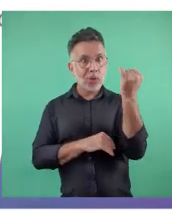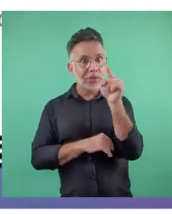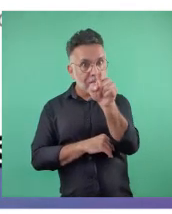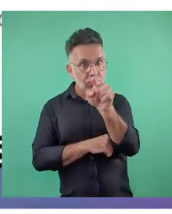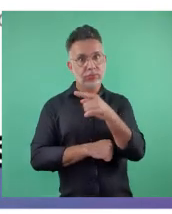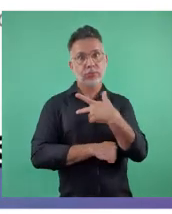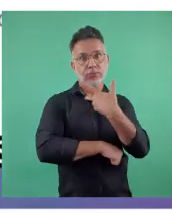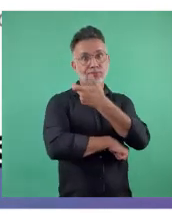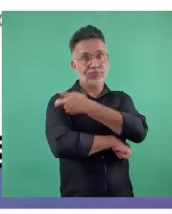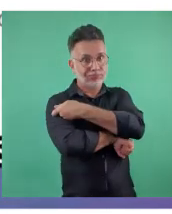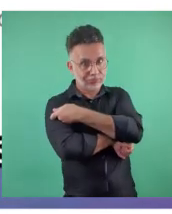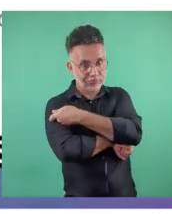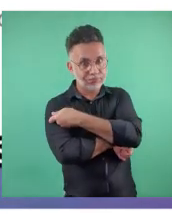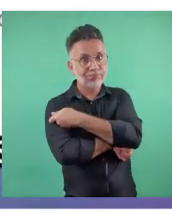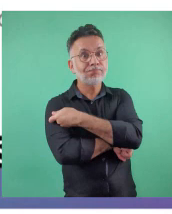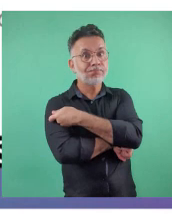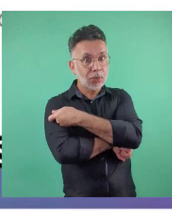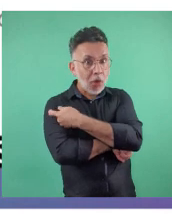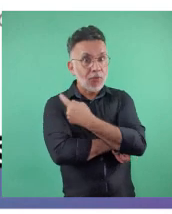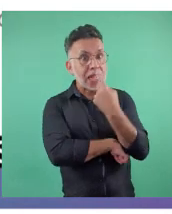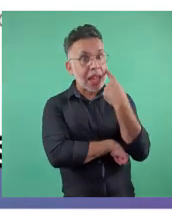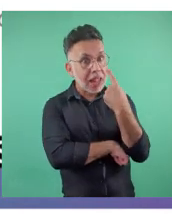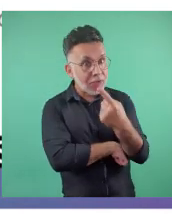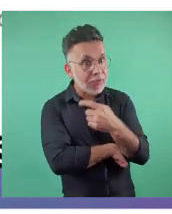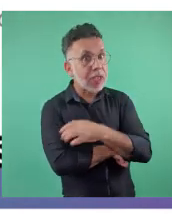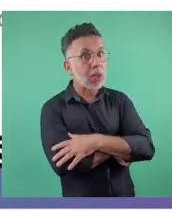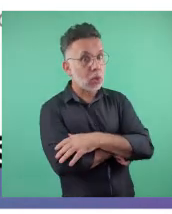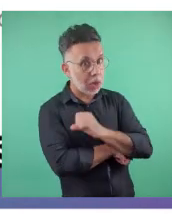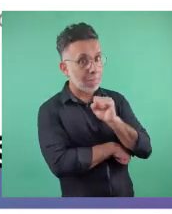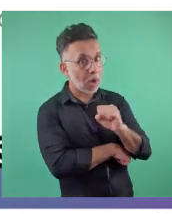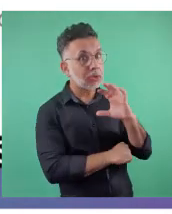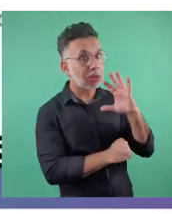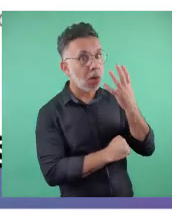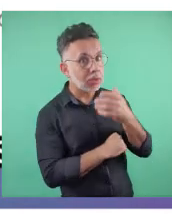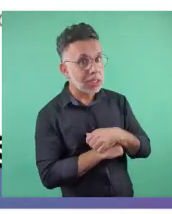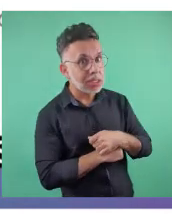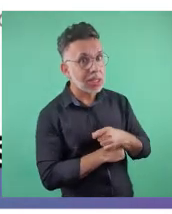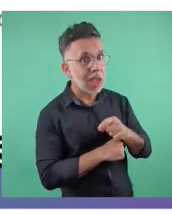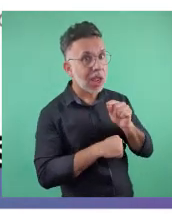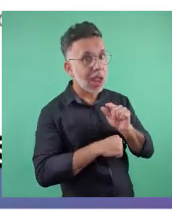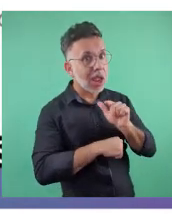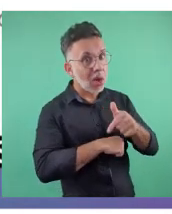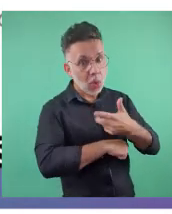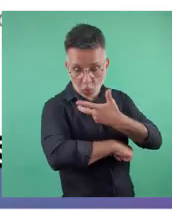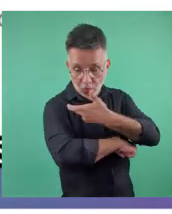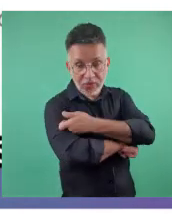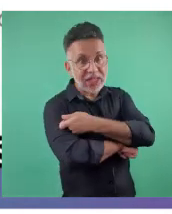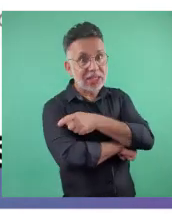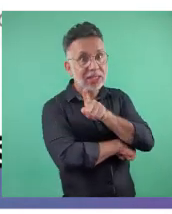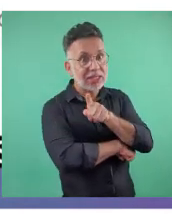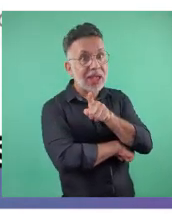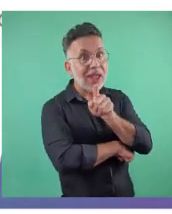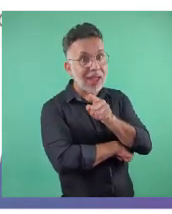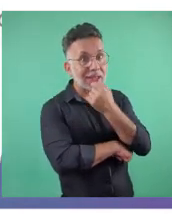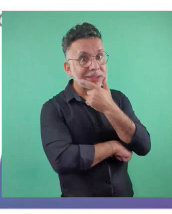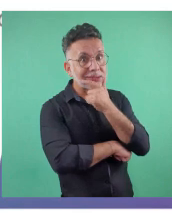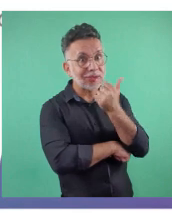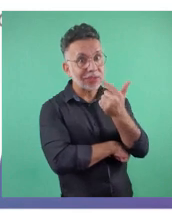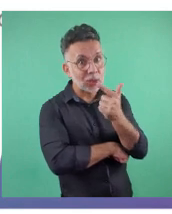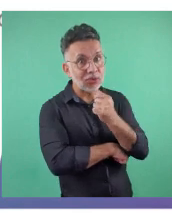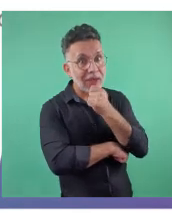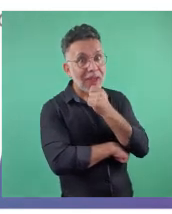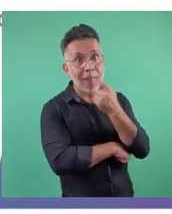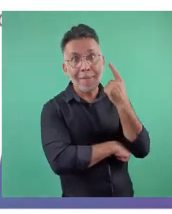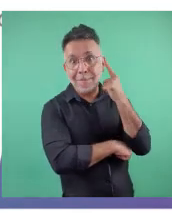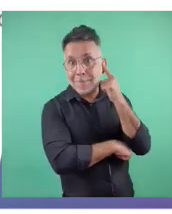vacinar. Vocês viram que uma das consequências do Covid é realmente perda auditiva e zumbido.